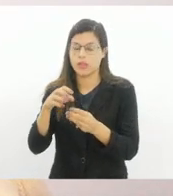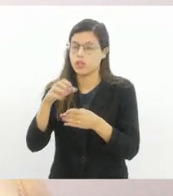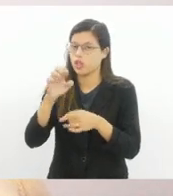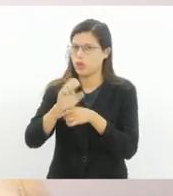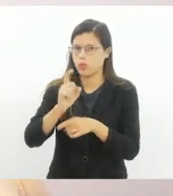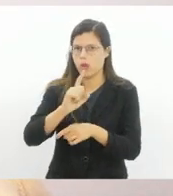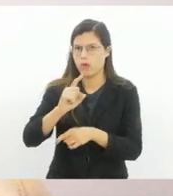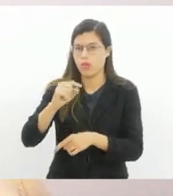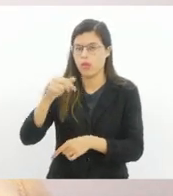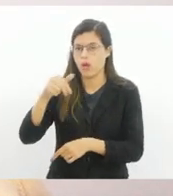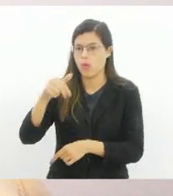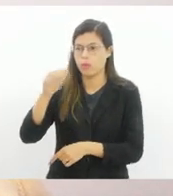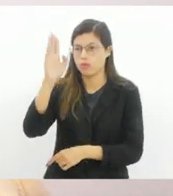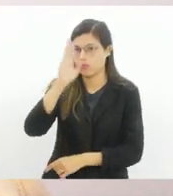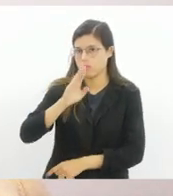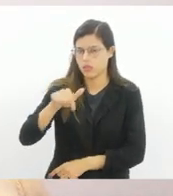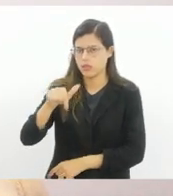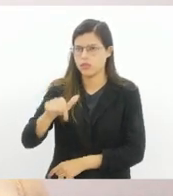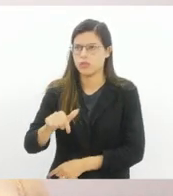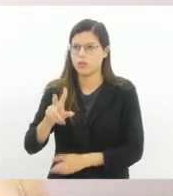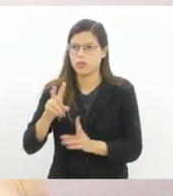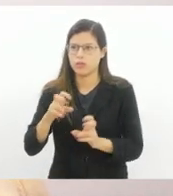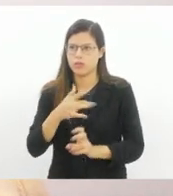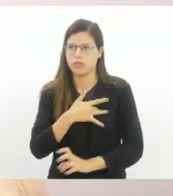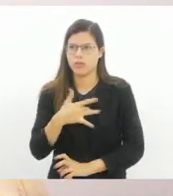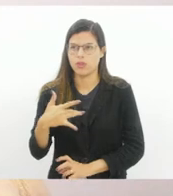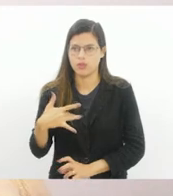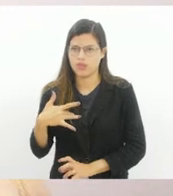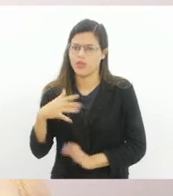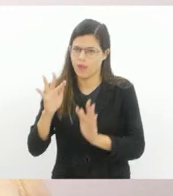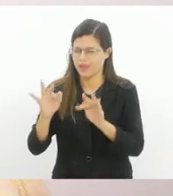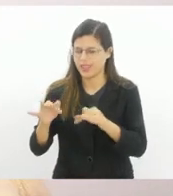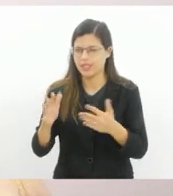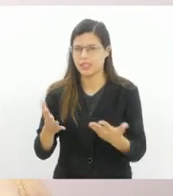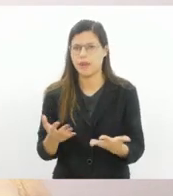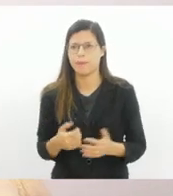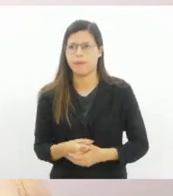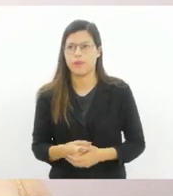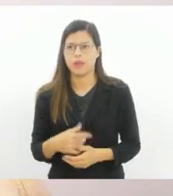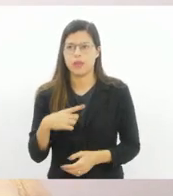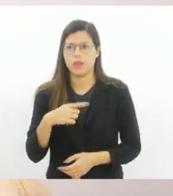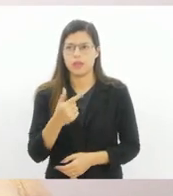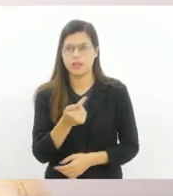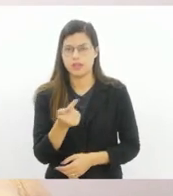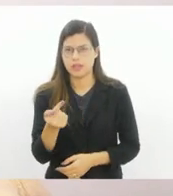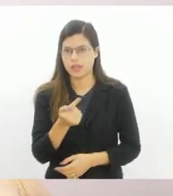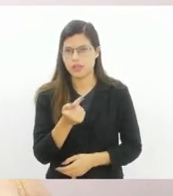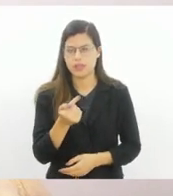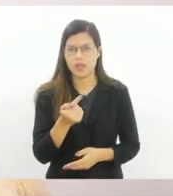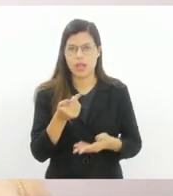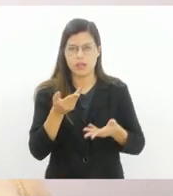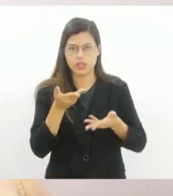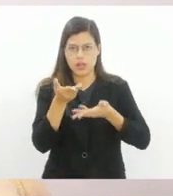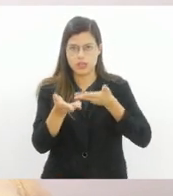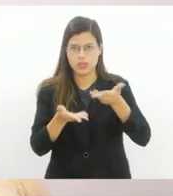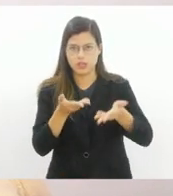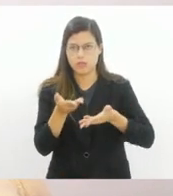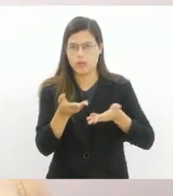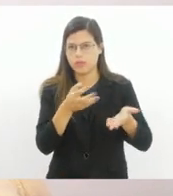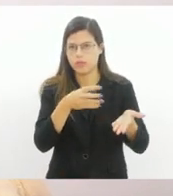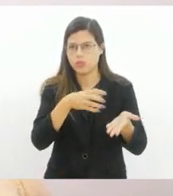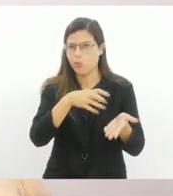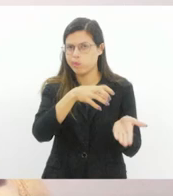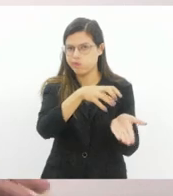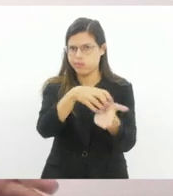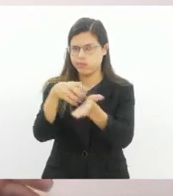nacional de estabelecimentos de saúde, vou concluir. A gente tem 67 serviços distribuídos